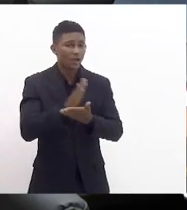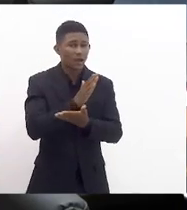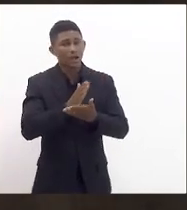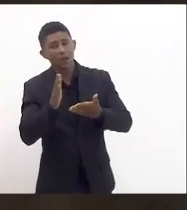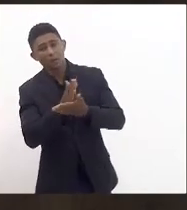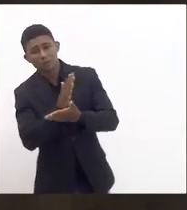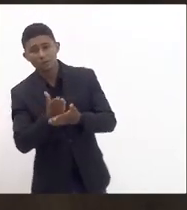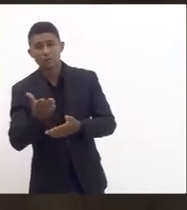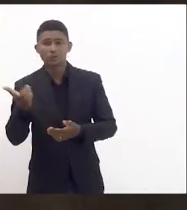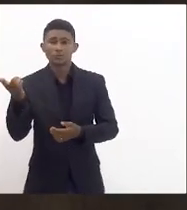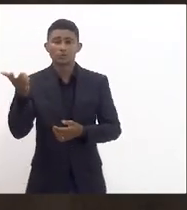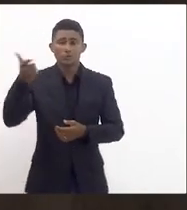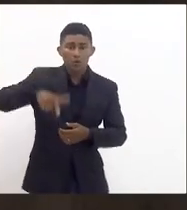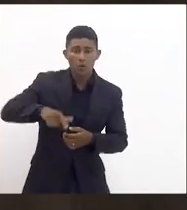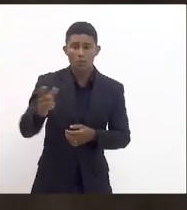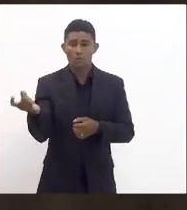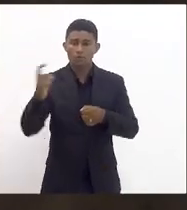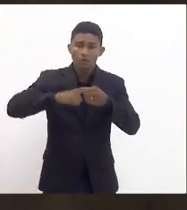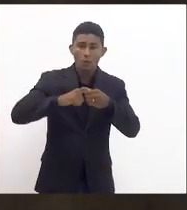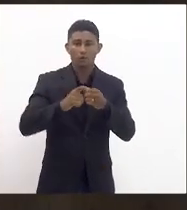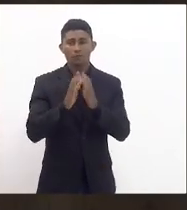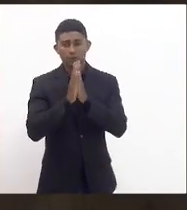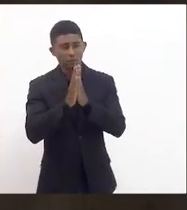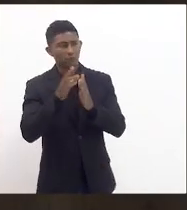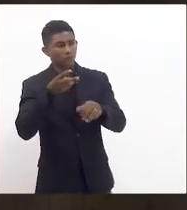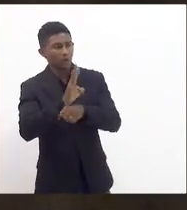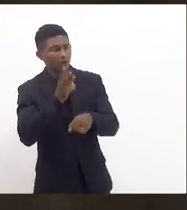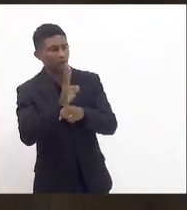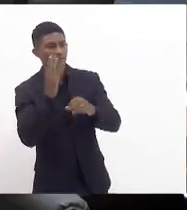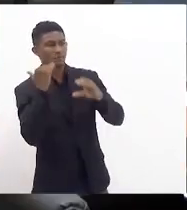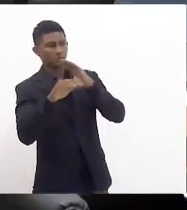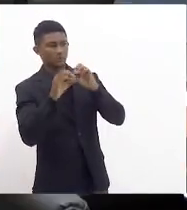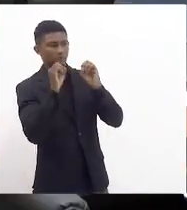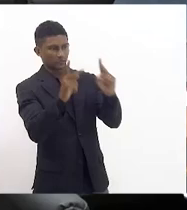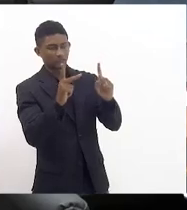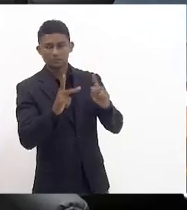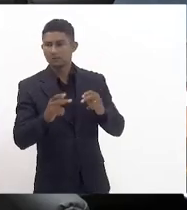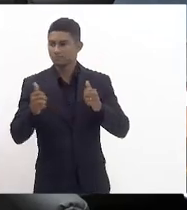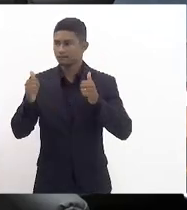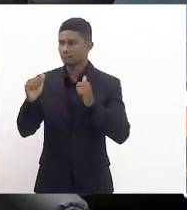começam a reaparecer. Vou mandar um número à Vossa Excelência para o WhatsApp, amanhã, por favor. Obrigado.